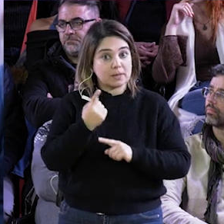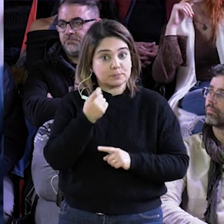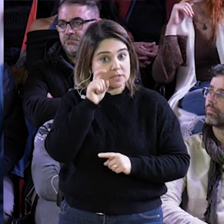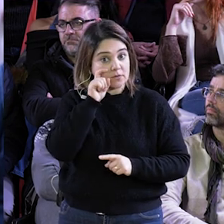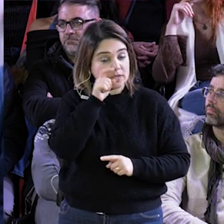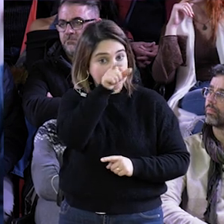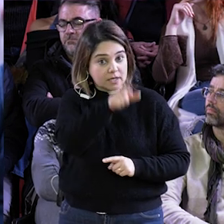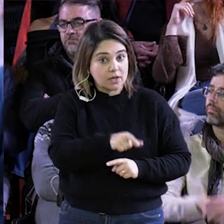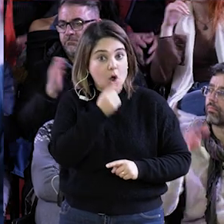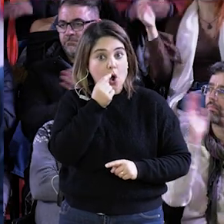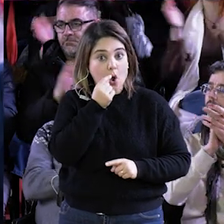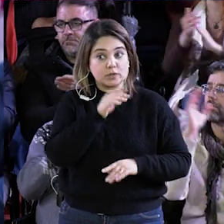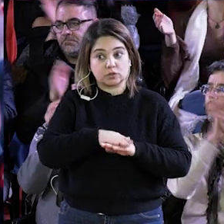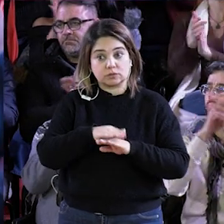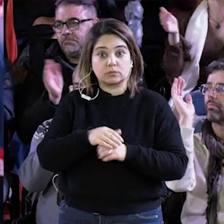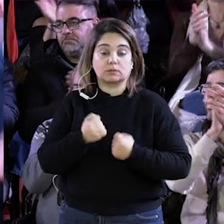homens contra esta força bruta.